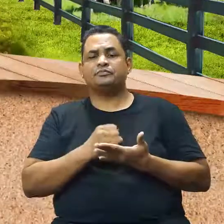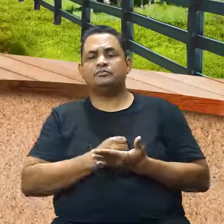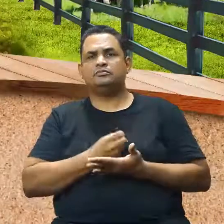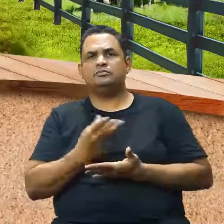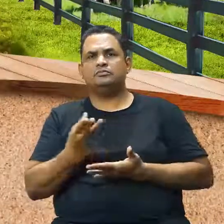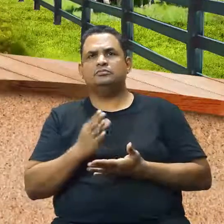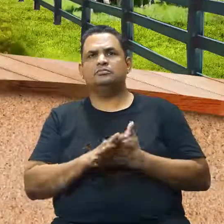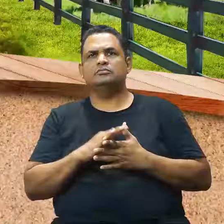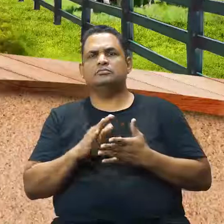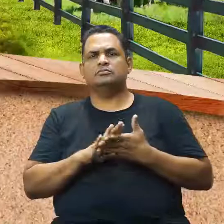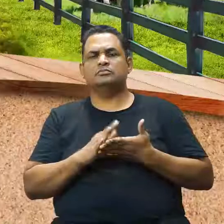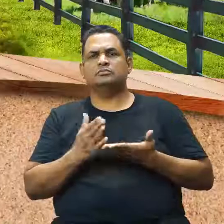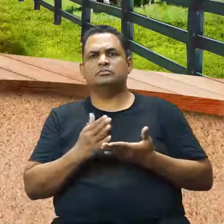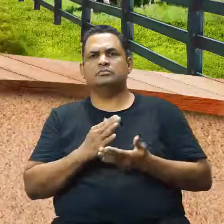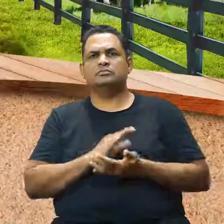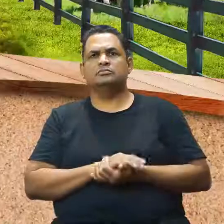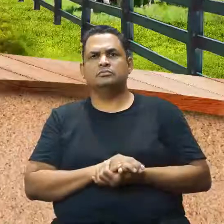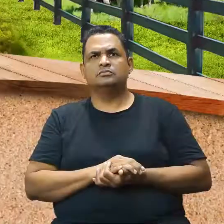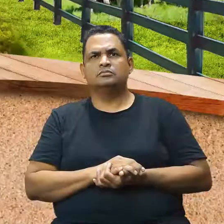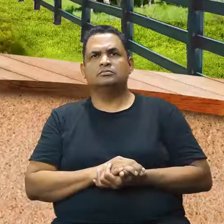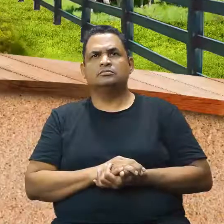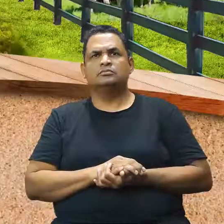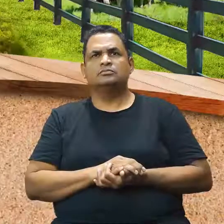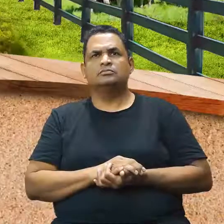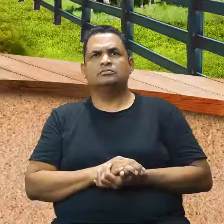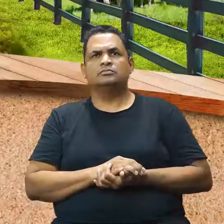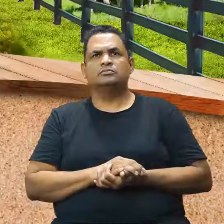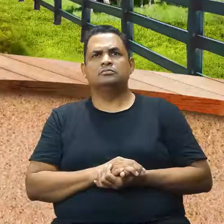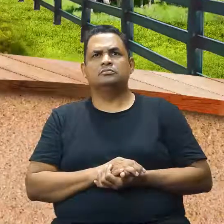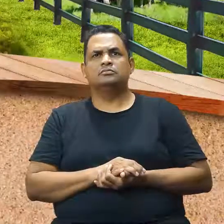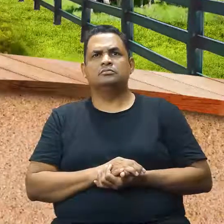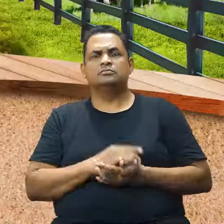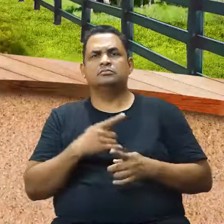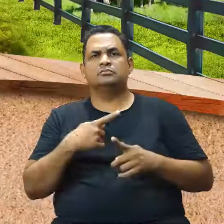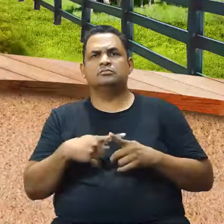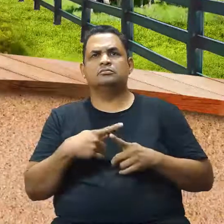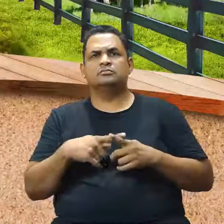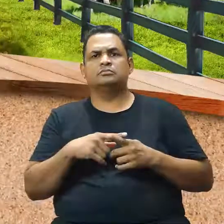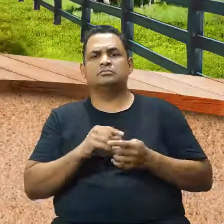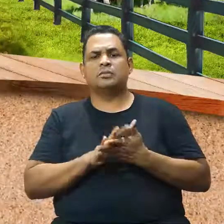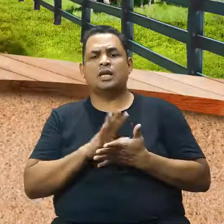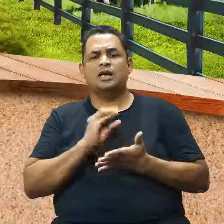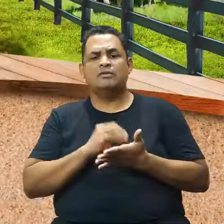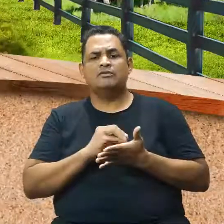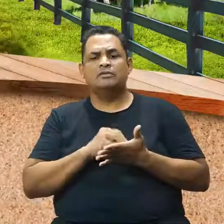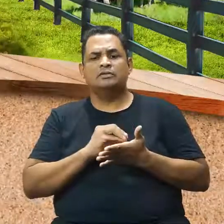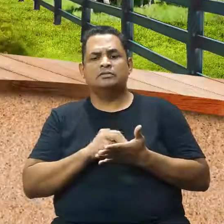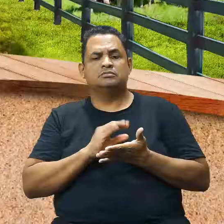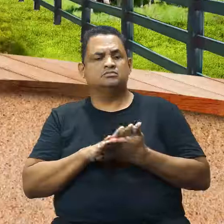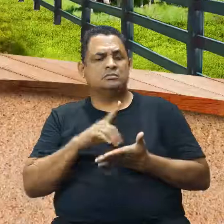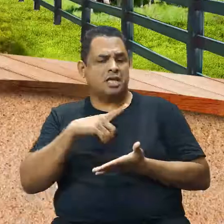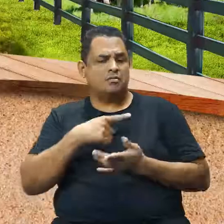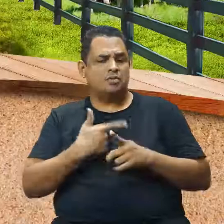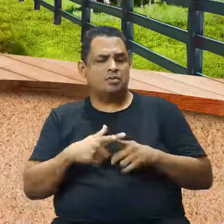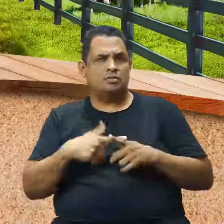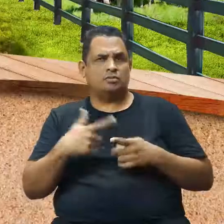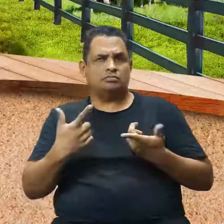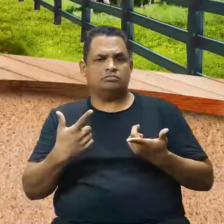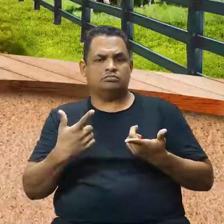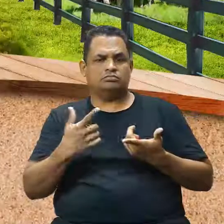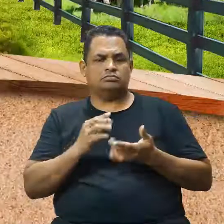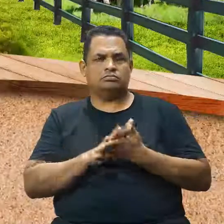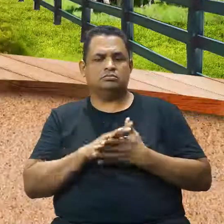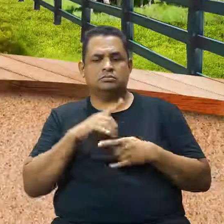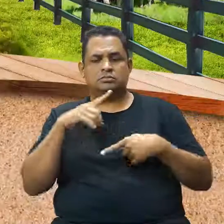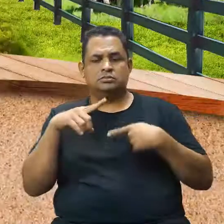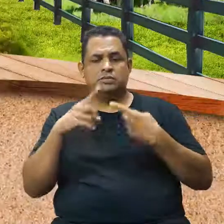quantidade populacional, vamos dizer assim, porque a ausência deles também nos prejudica. Então, é esta visão